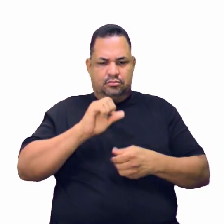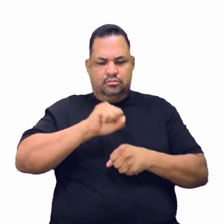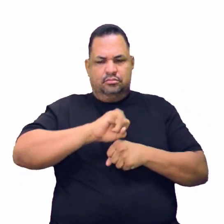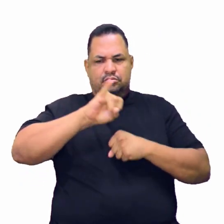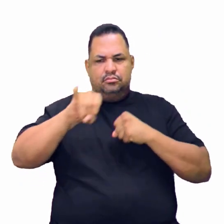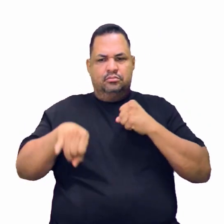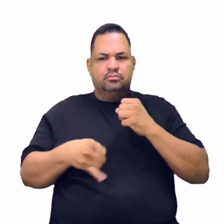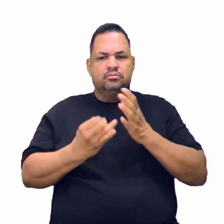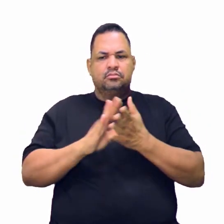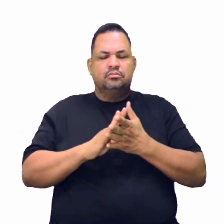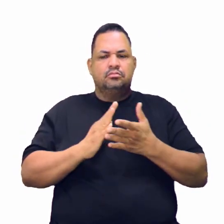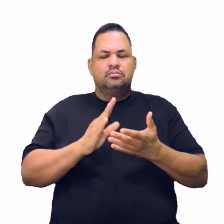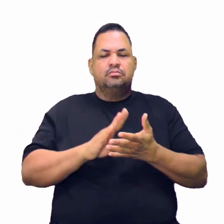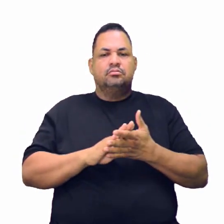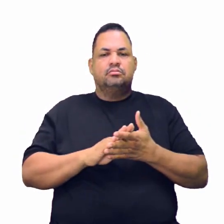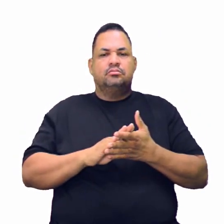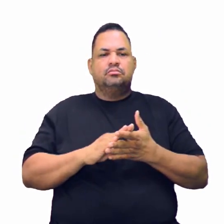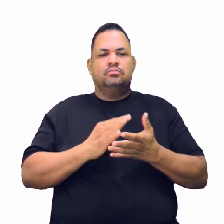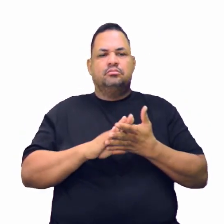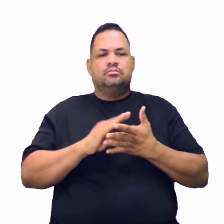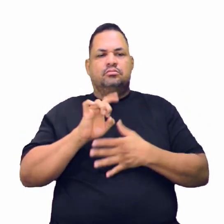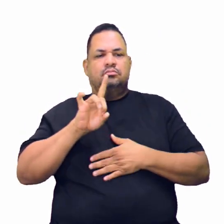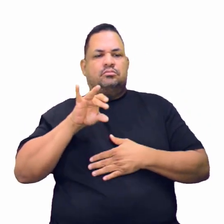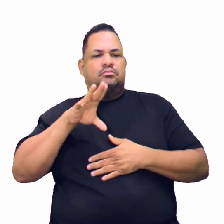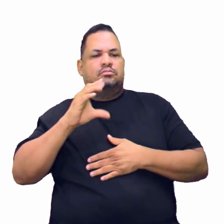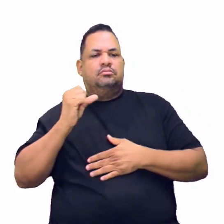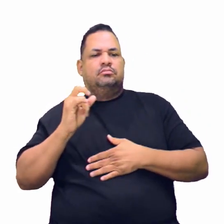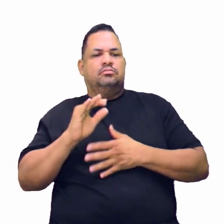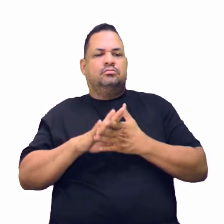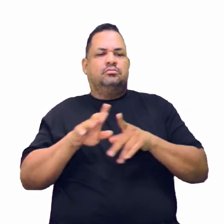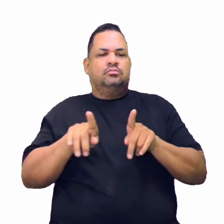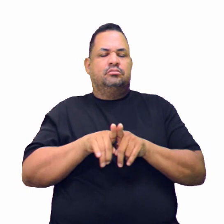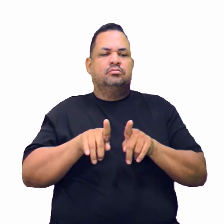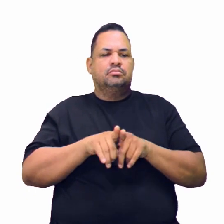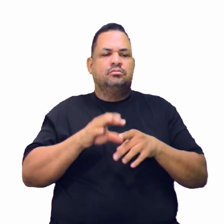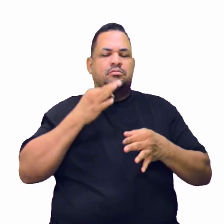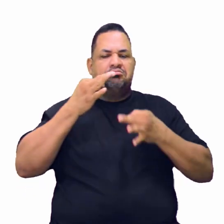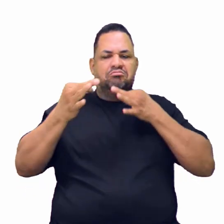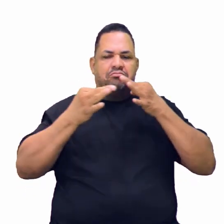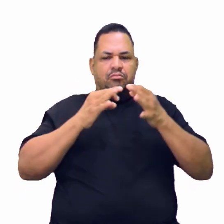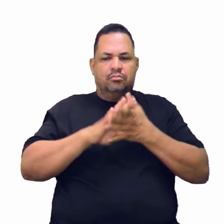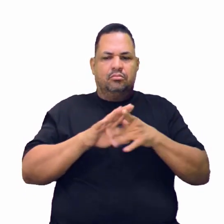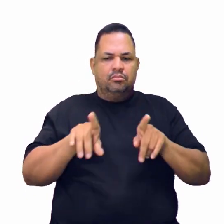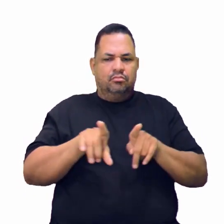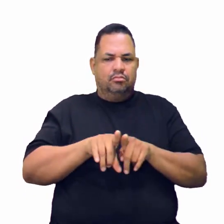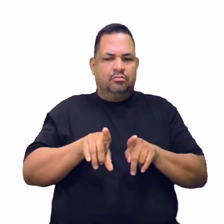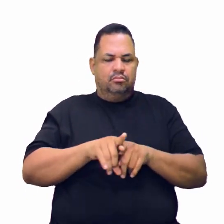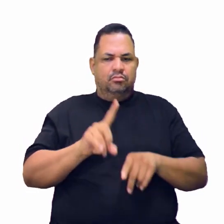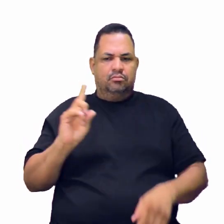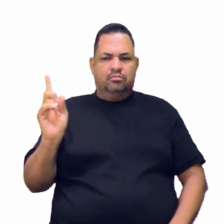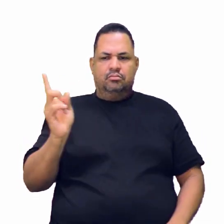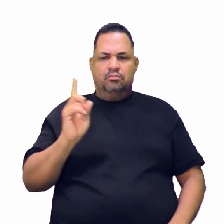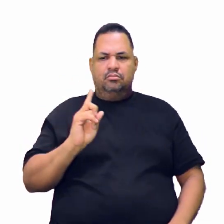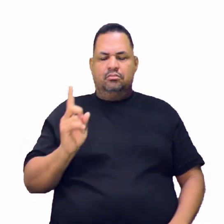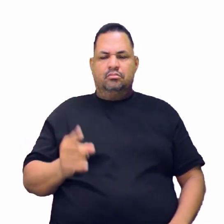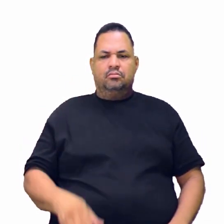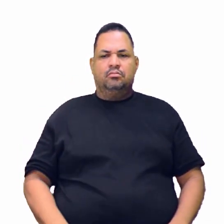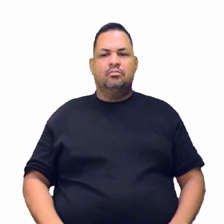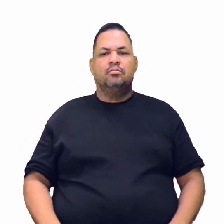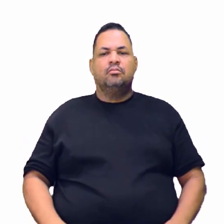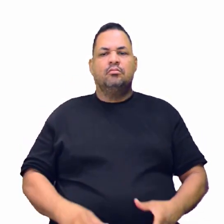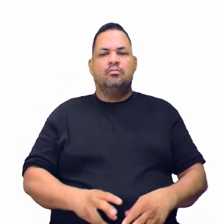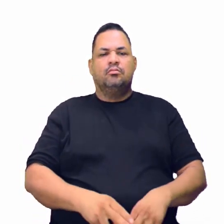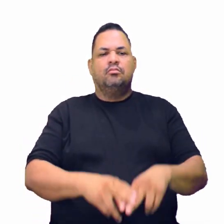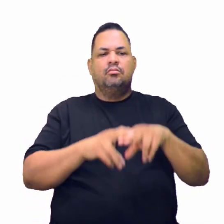né, presença. Dissertação não está defendendo e nem argumentação também, beleza? Então, por isso,